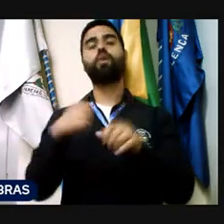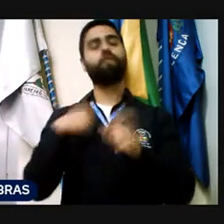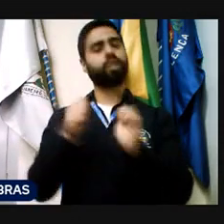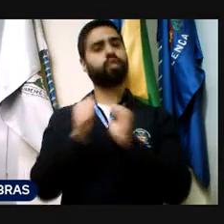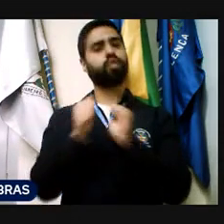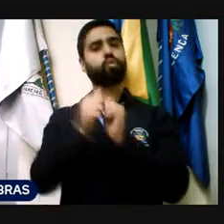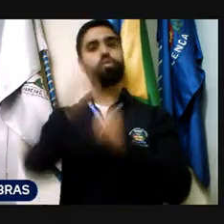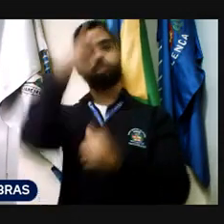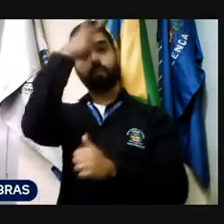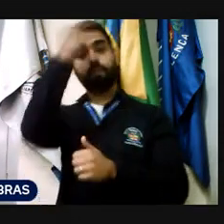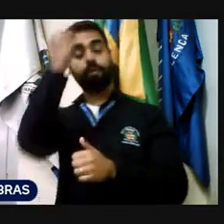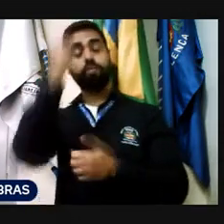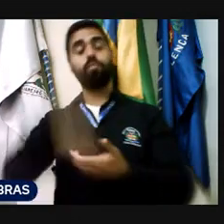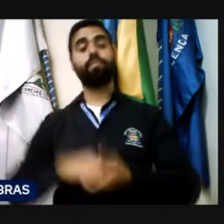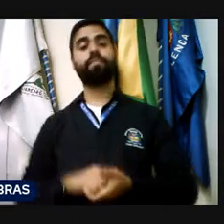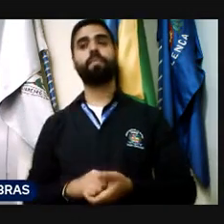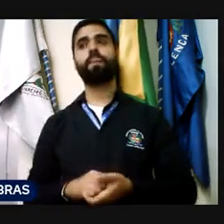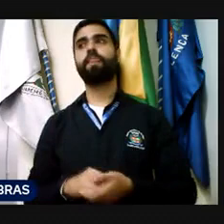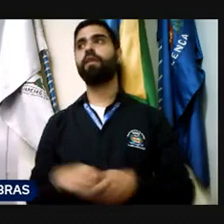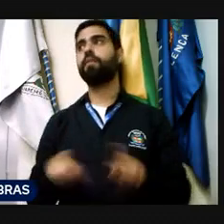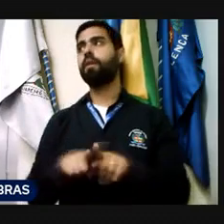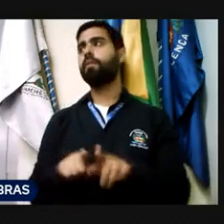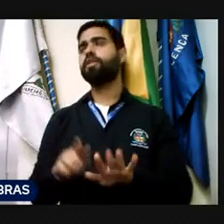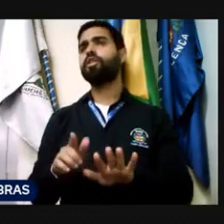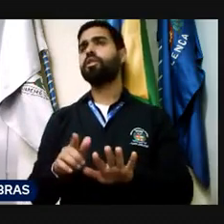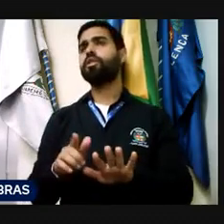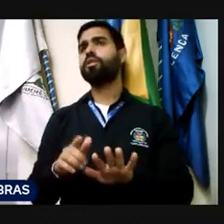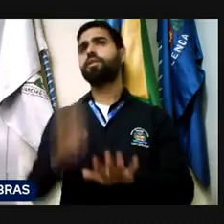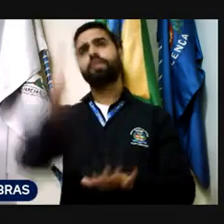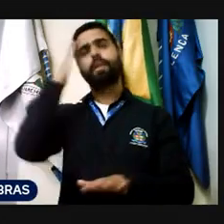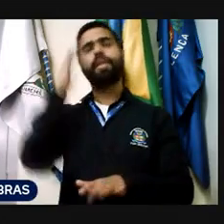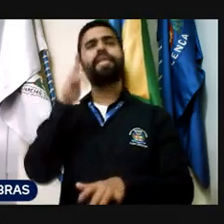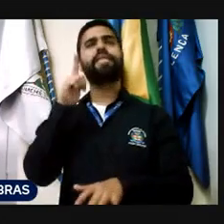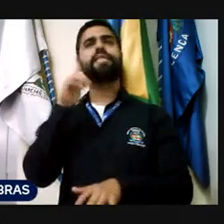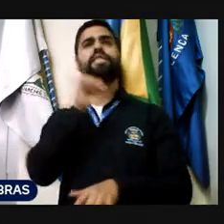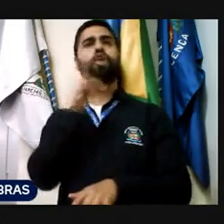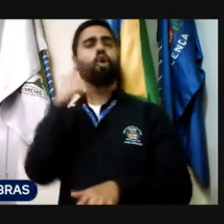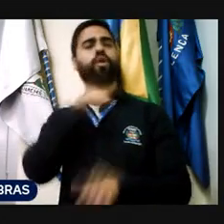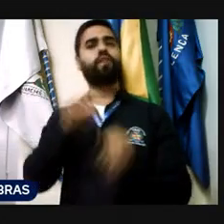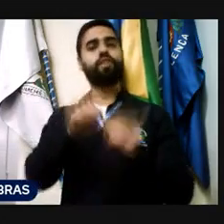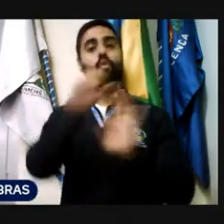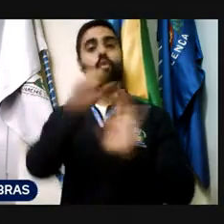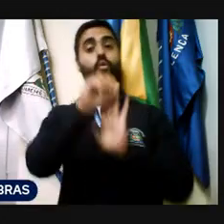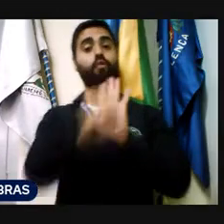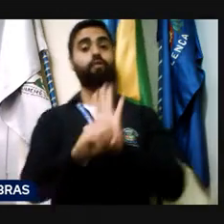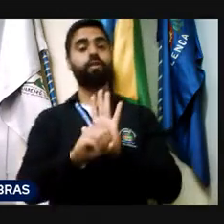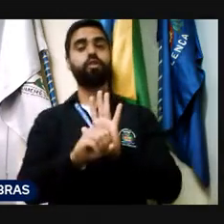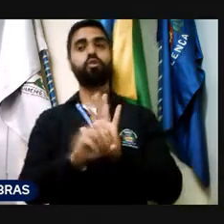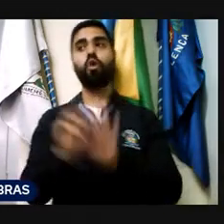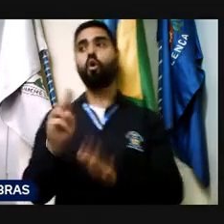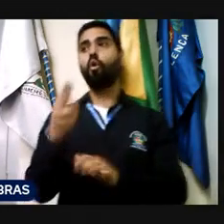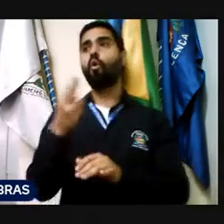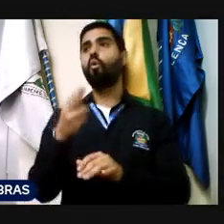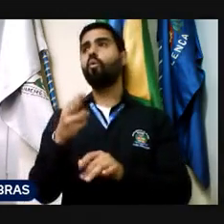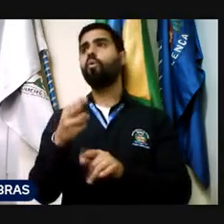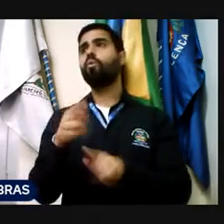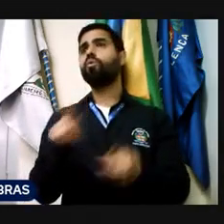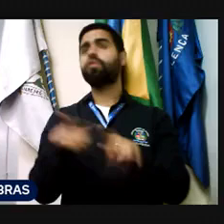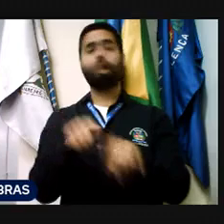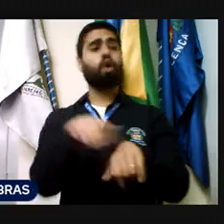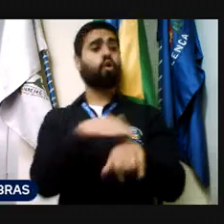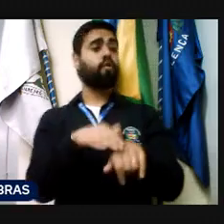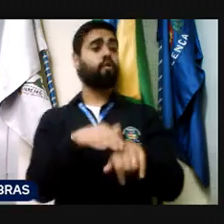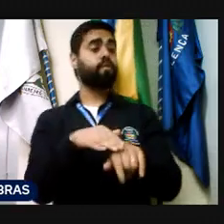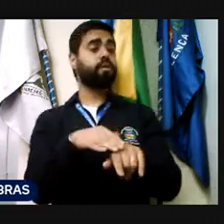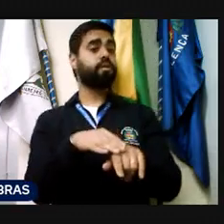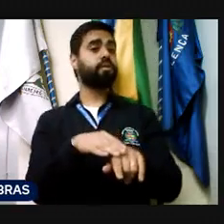prefeito, e do Celcinho, para a gente ver se a gente consegue fazer um ofício, ou até, quiçá, despachar com o comandante do